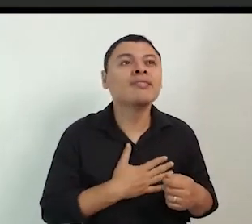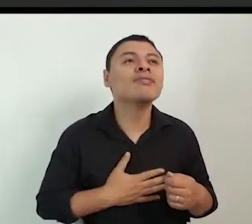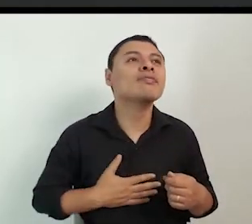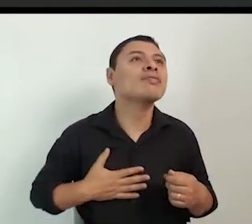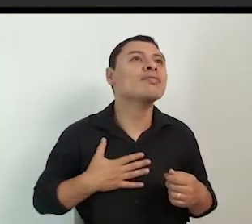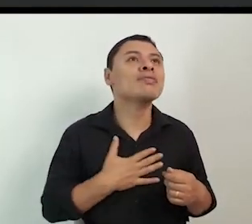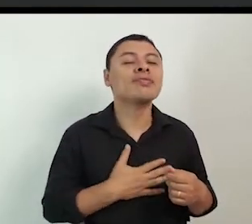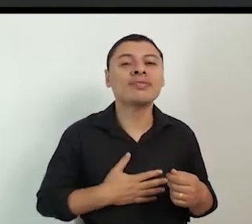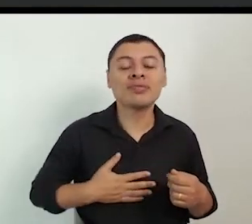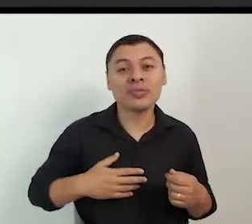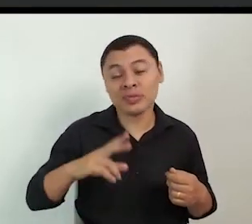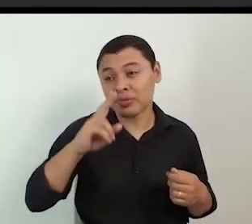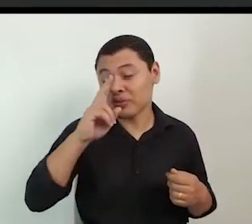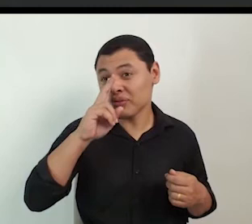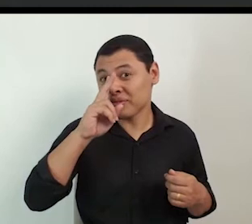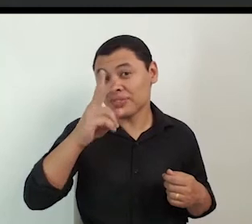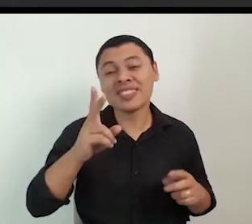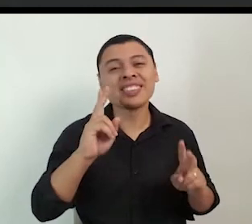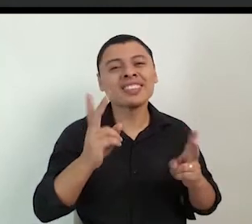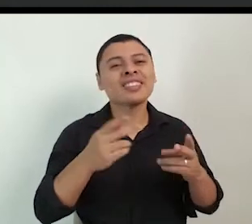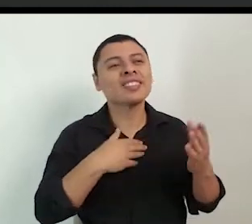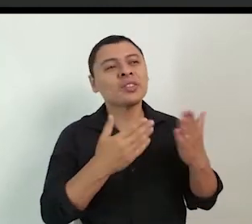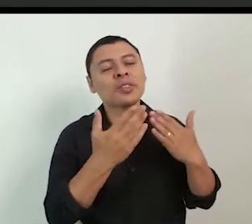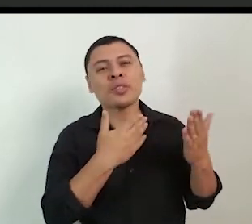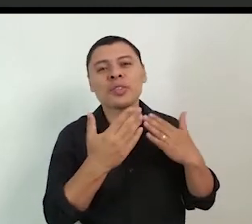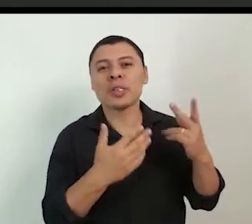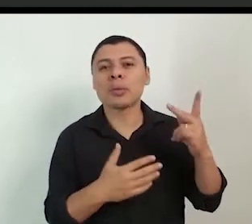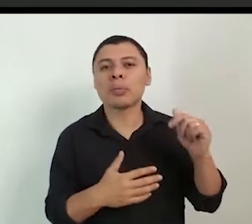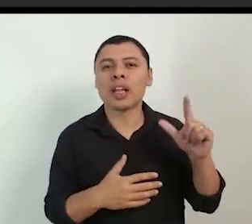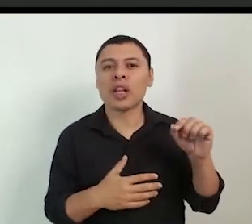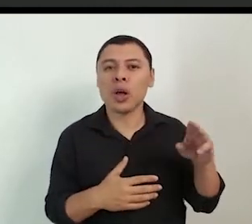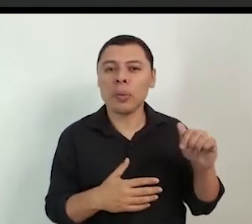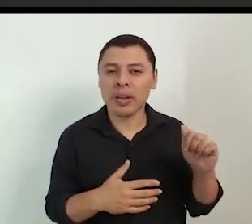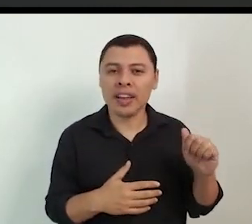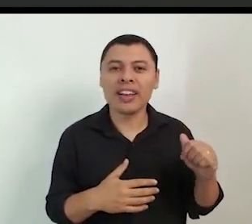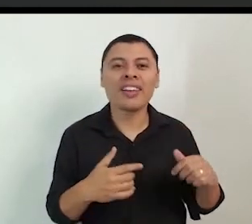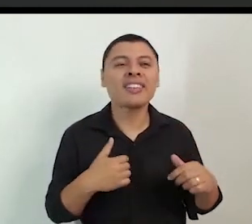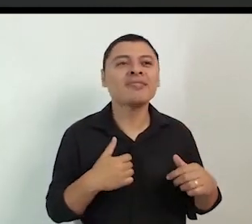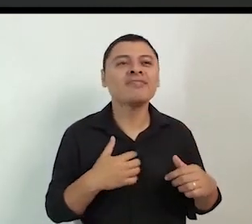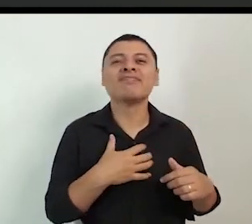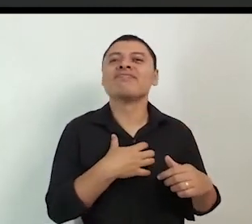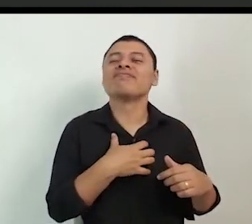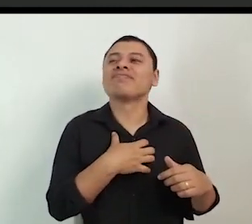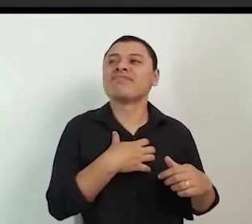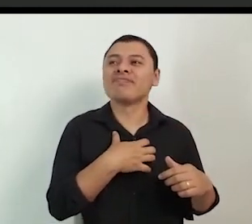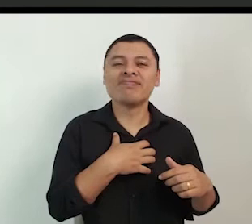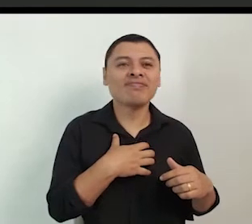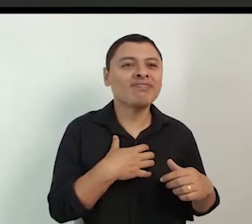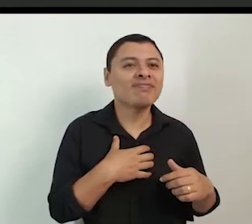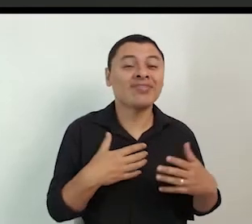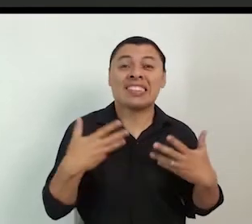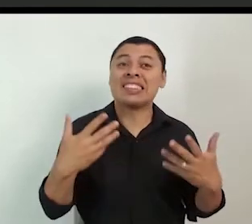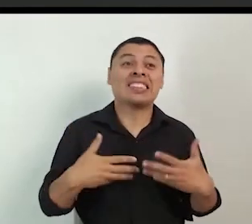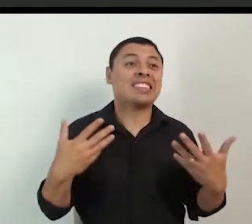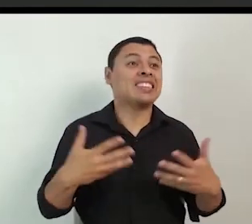A sensação, toda vez que eu converso com a Paloma, eu fico com uma sensação de